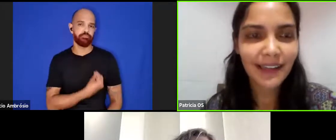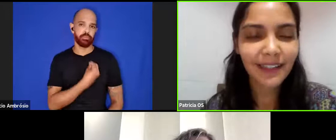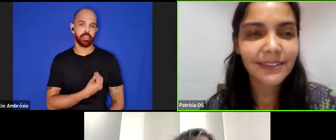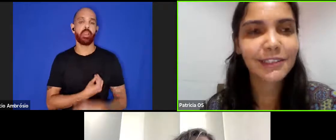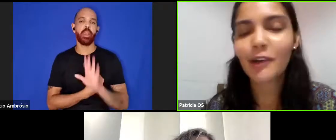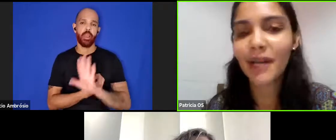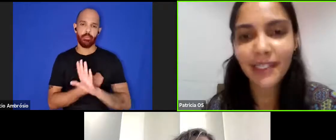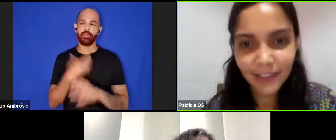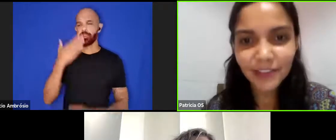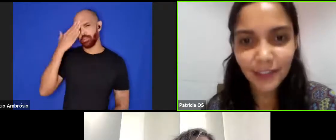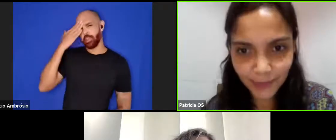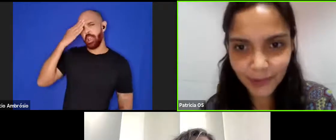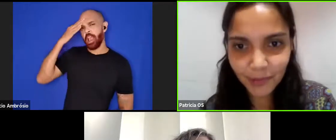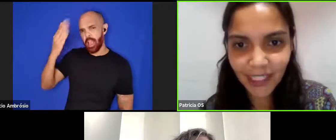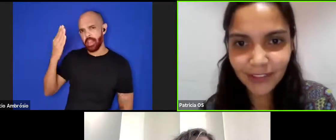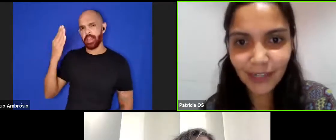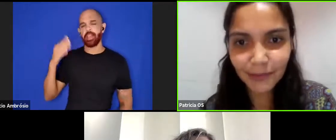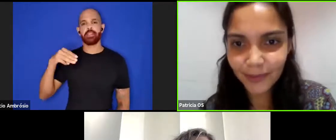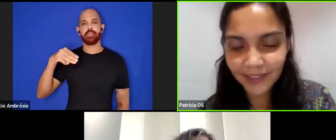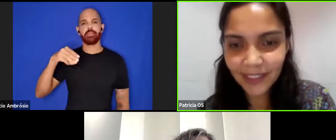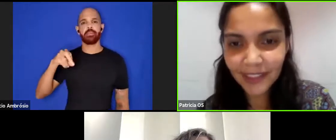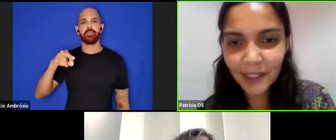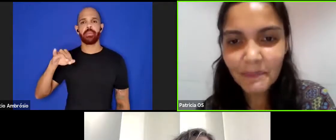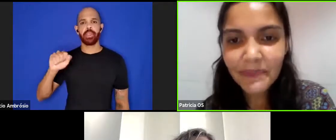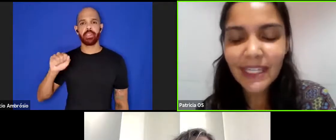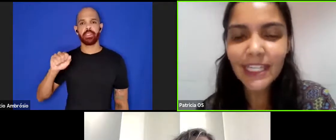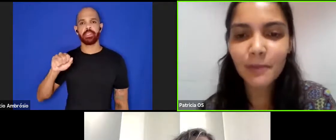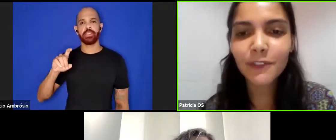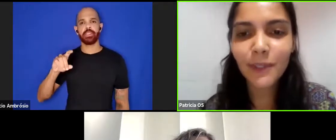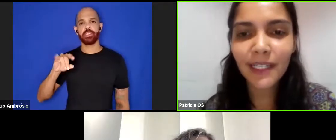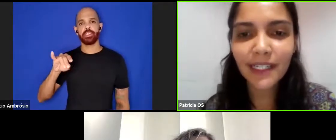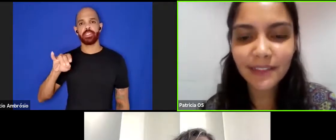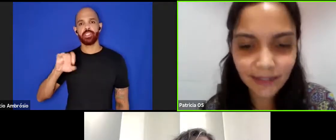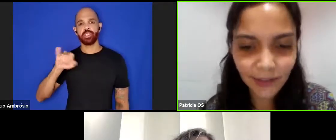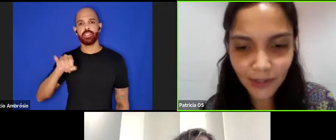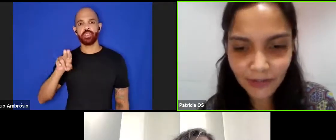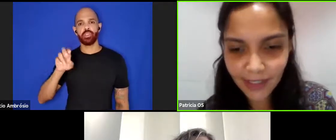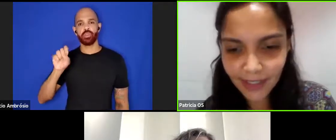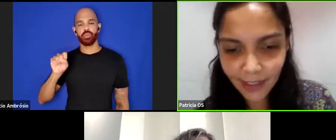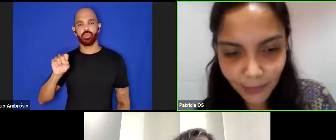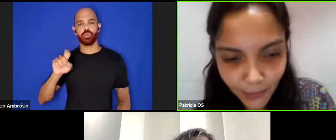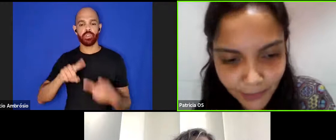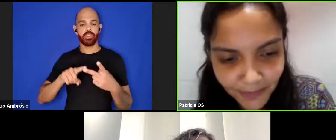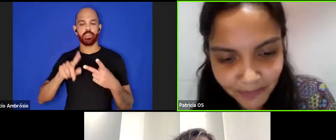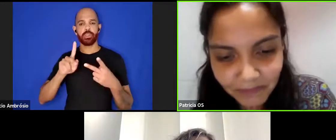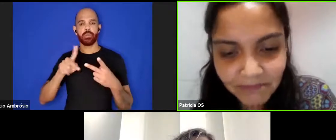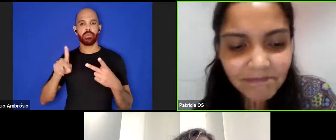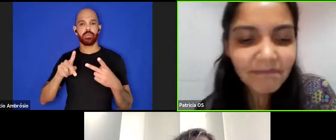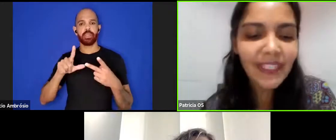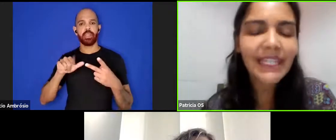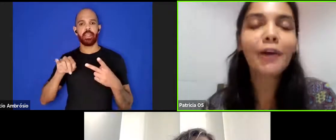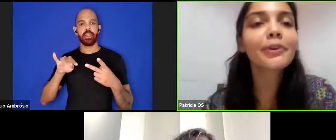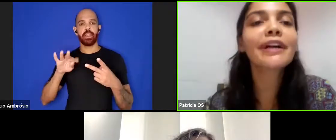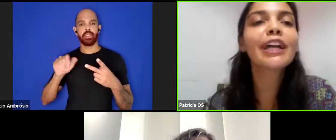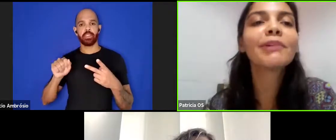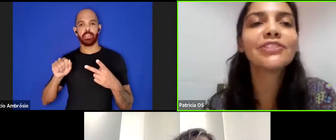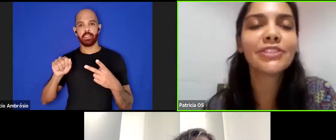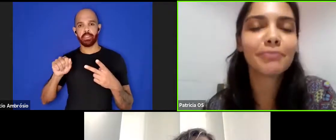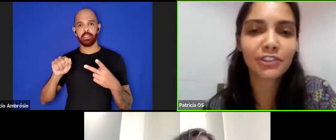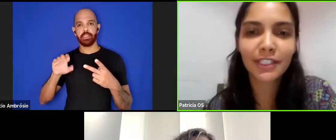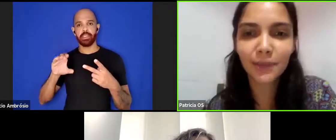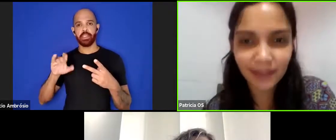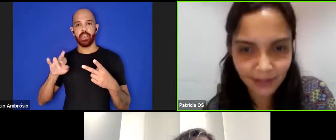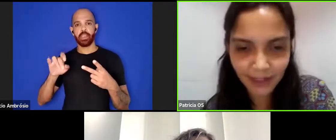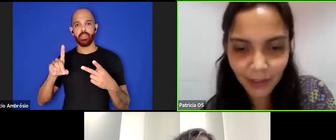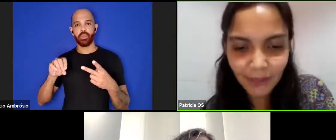muito grata a elas, que são a Maria de Jesus Mendes da Fonseca e a professora Letícia de Oliveira Cardoso, ao programa